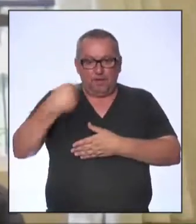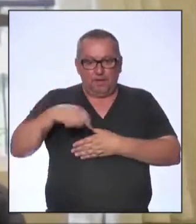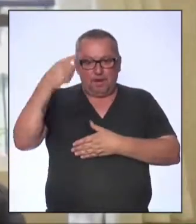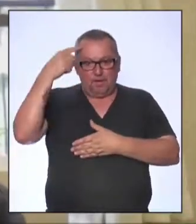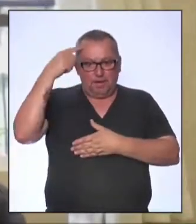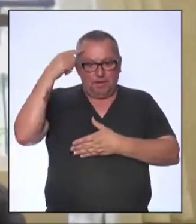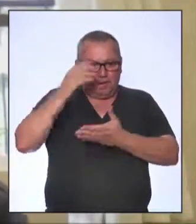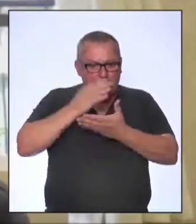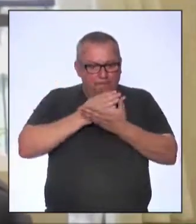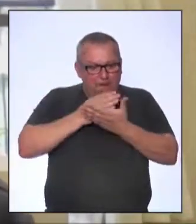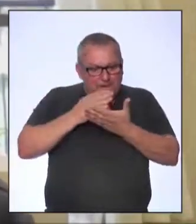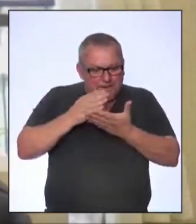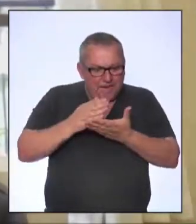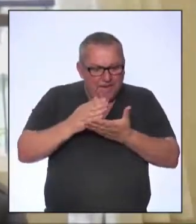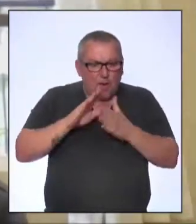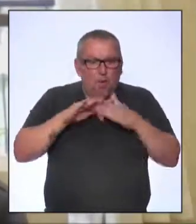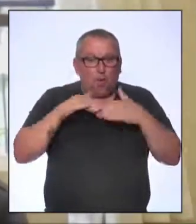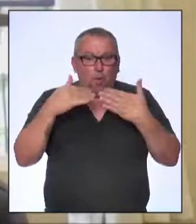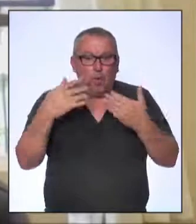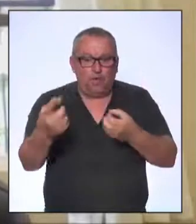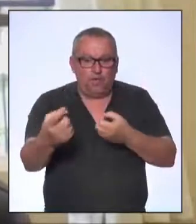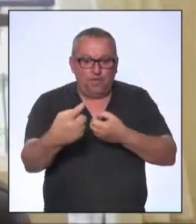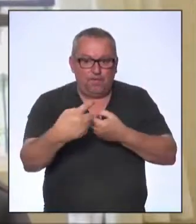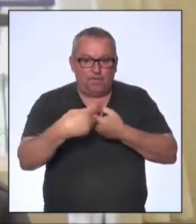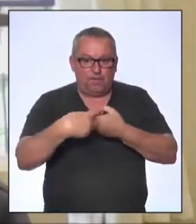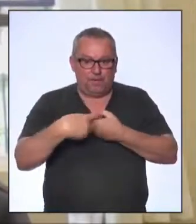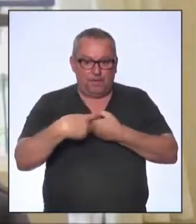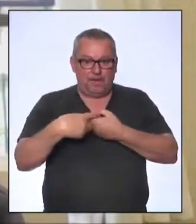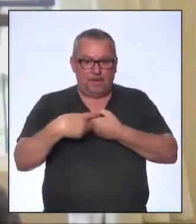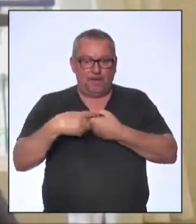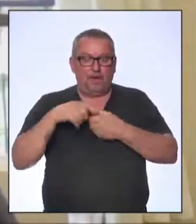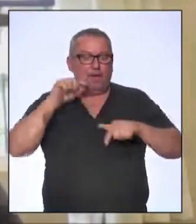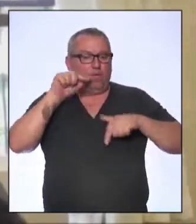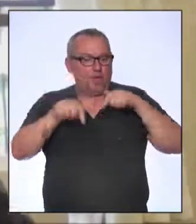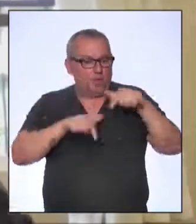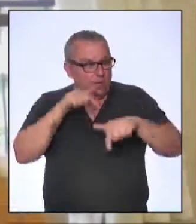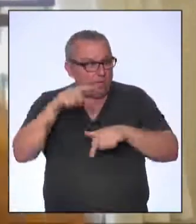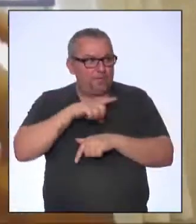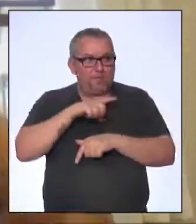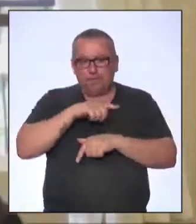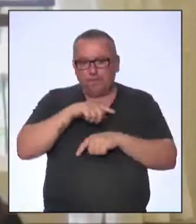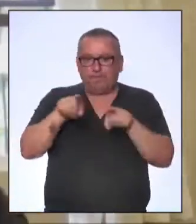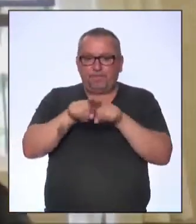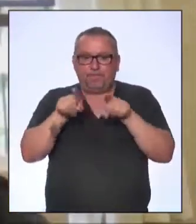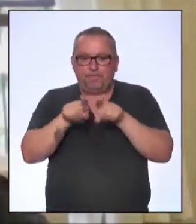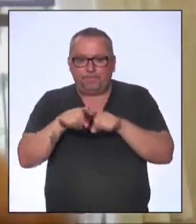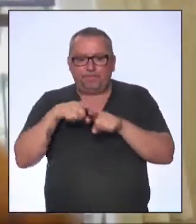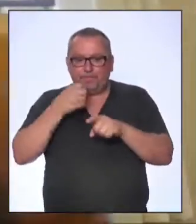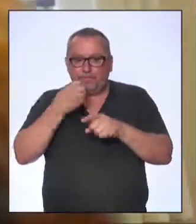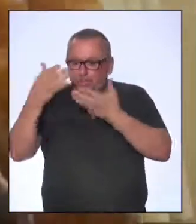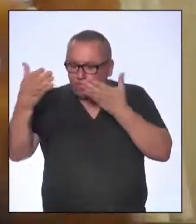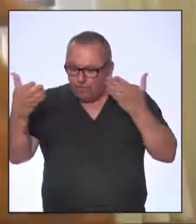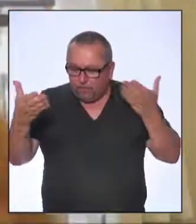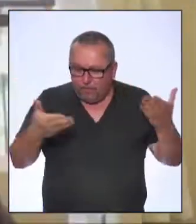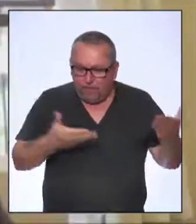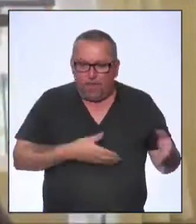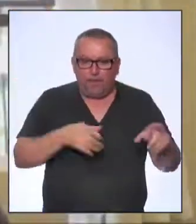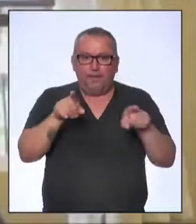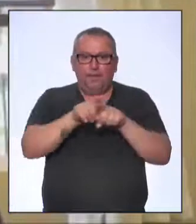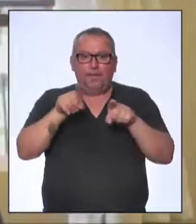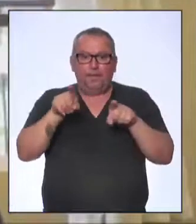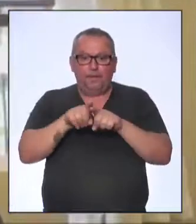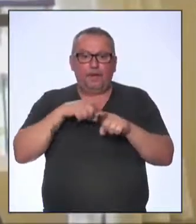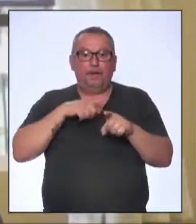já nesse retorno. Com todo o trabalho que nós temos já de acolhimento, do protagonismo